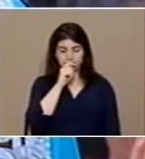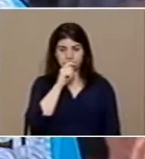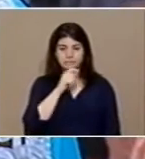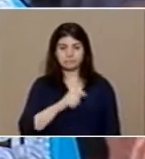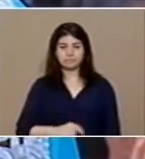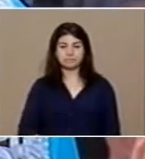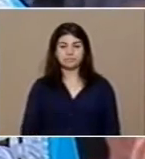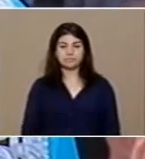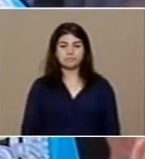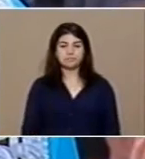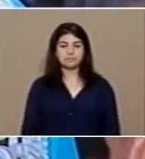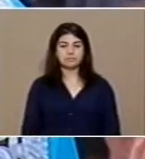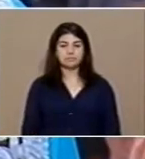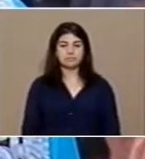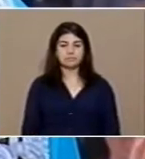o